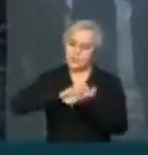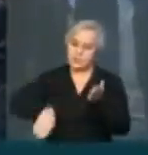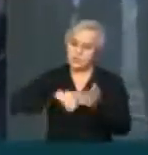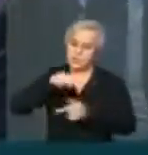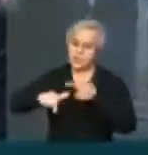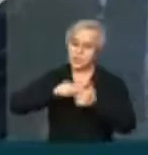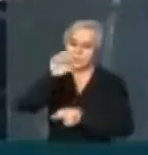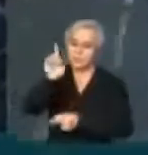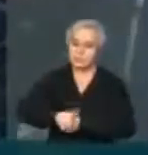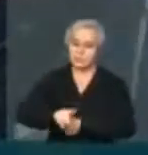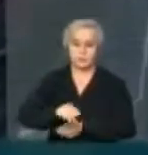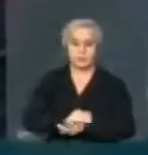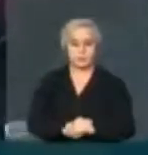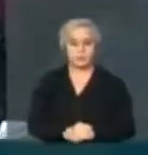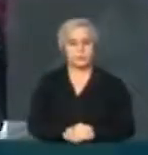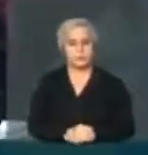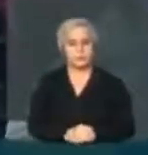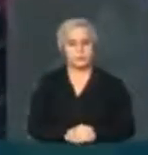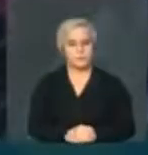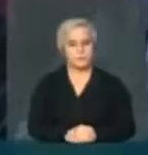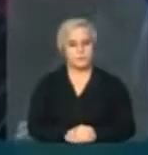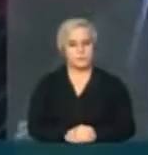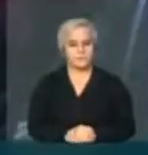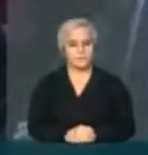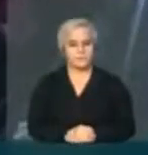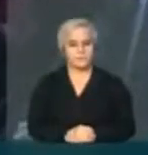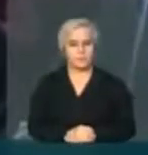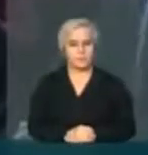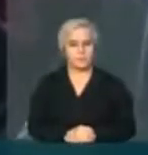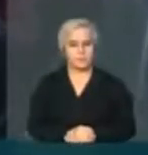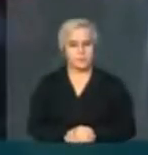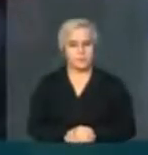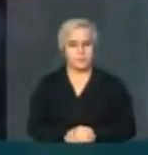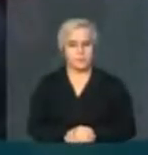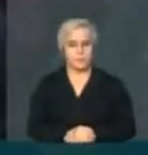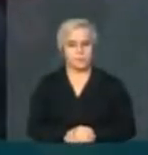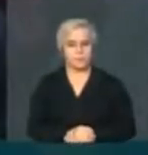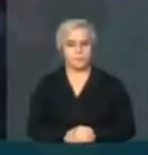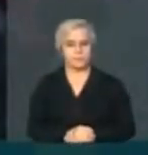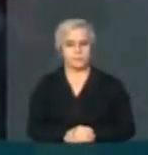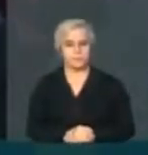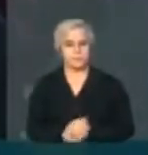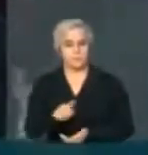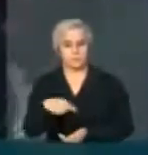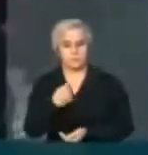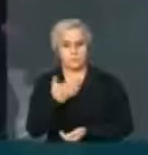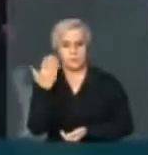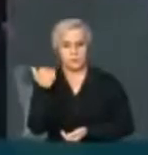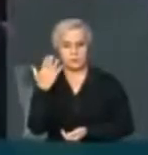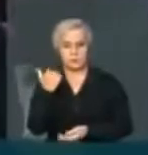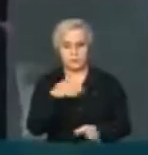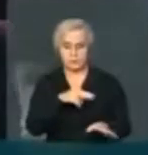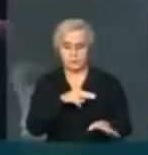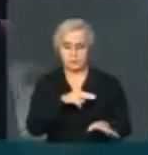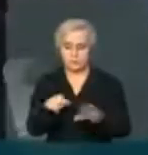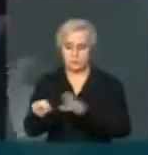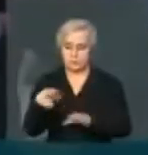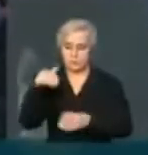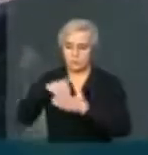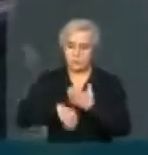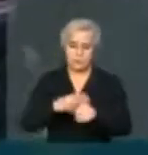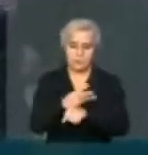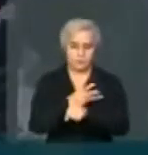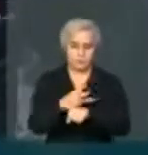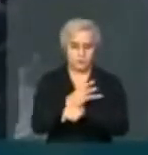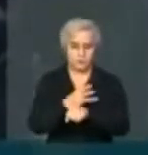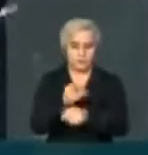tirar aquilo que os trabalhadores conquistaram ao longo de muitos anos de luta. Nós votamos semana passada a terceirização, e foi esse